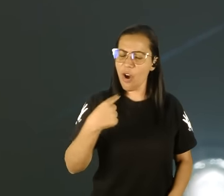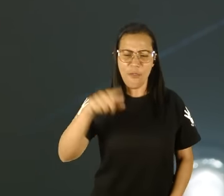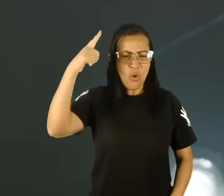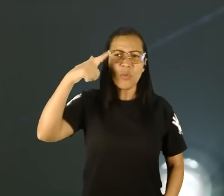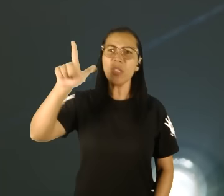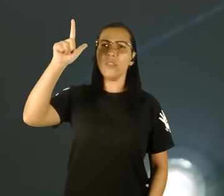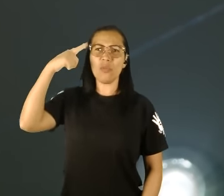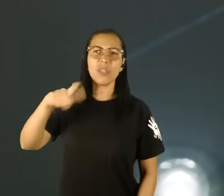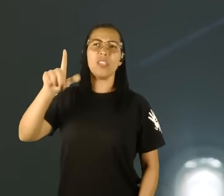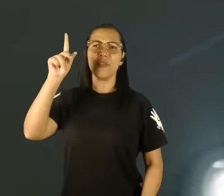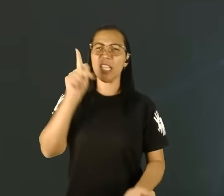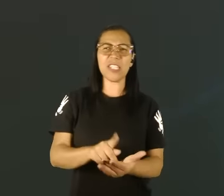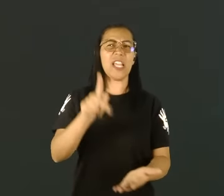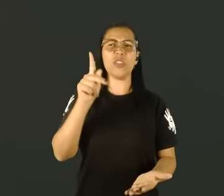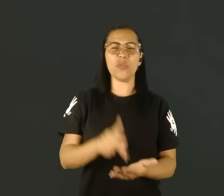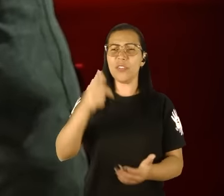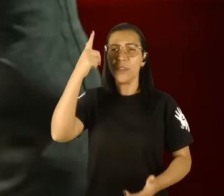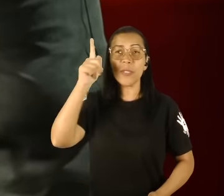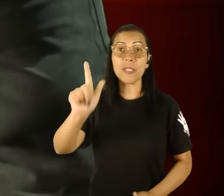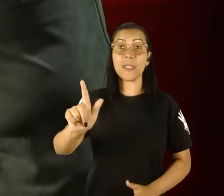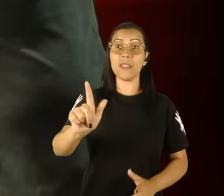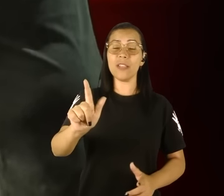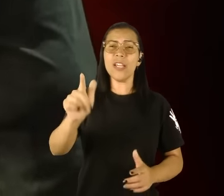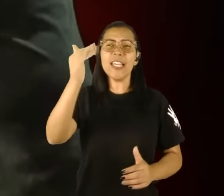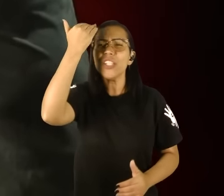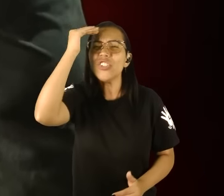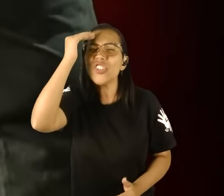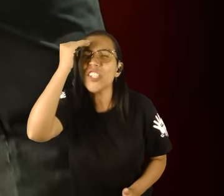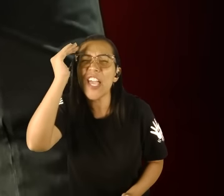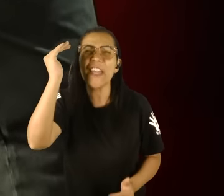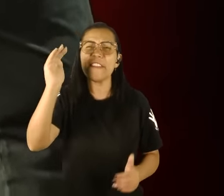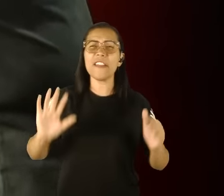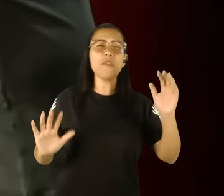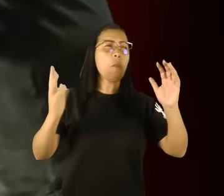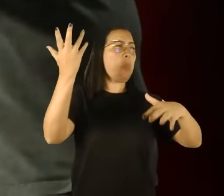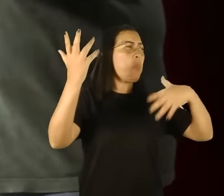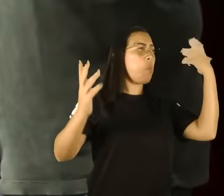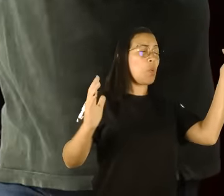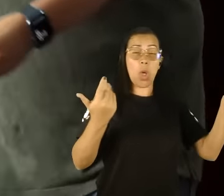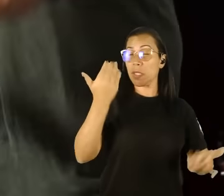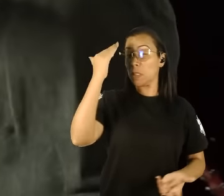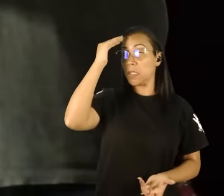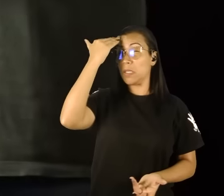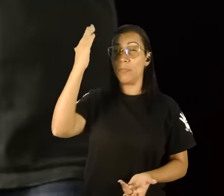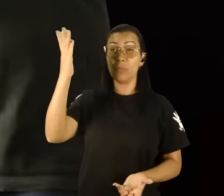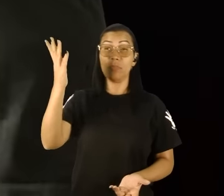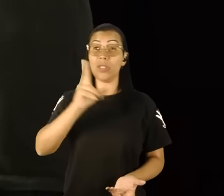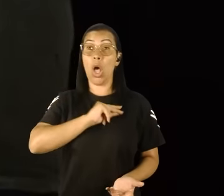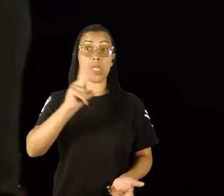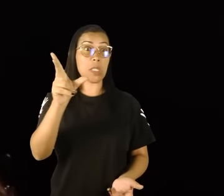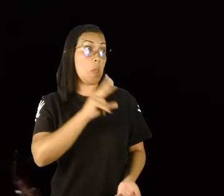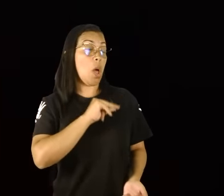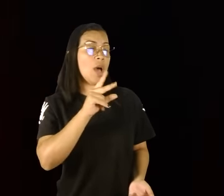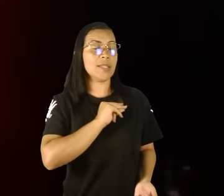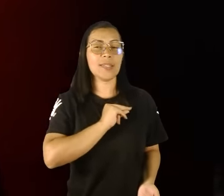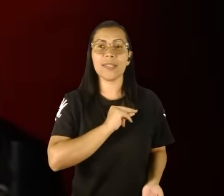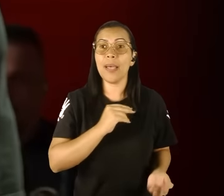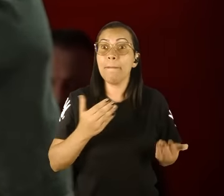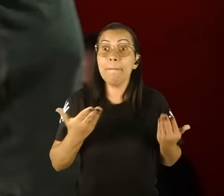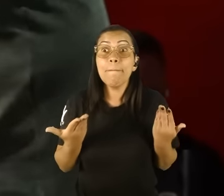mãos de Deus. Estamos tentando entender coisas que sequer eu deveria querer entender, porque eu ainda não vivi tudo que tenho